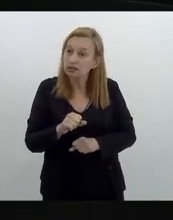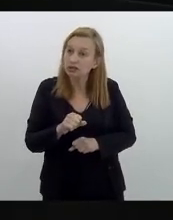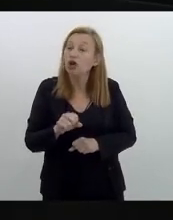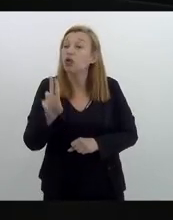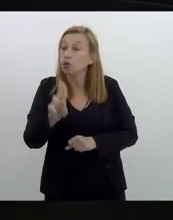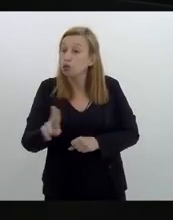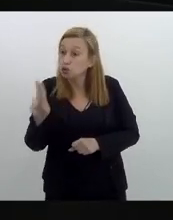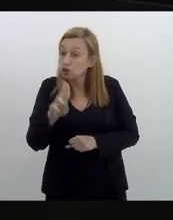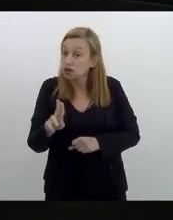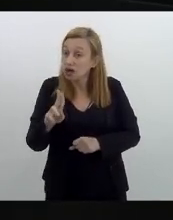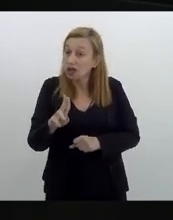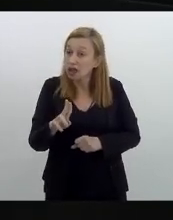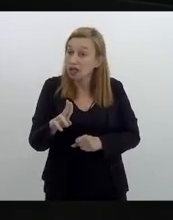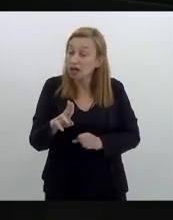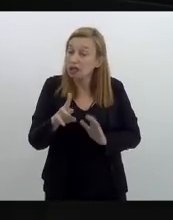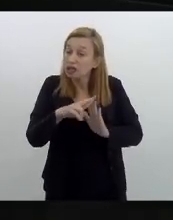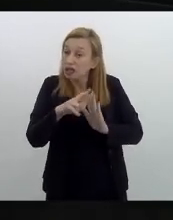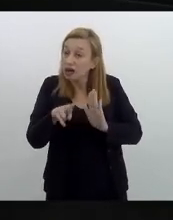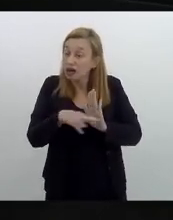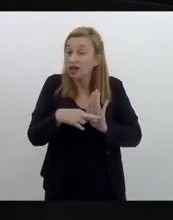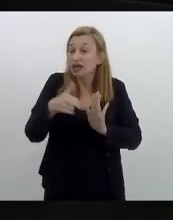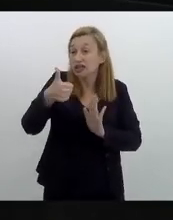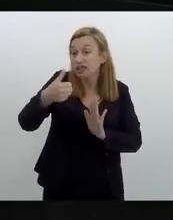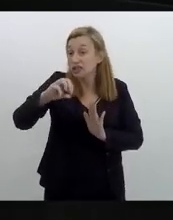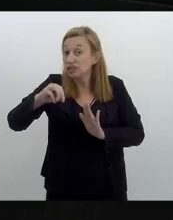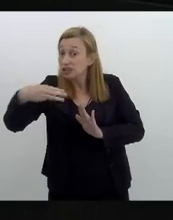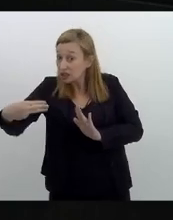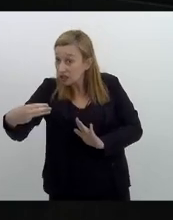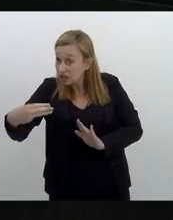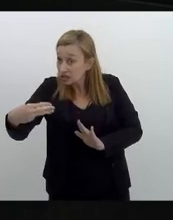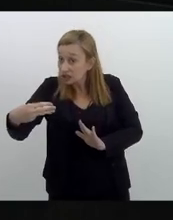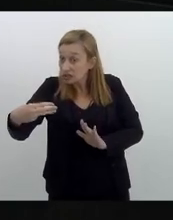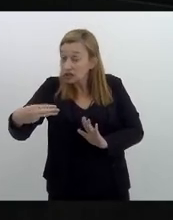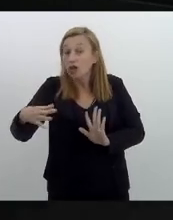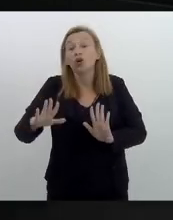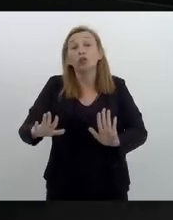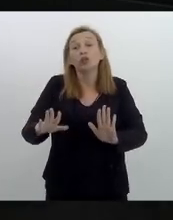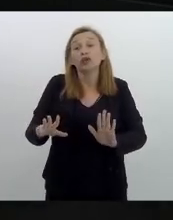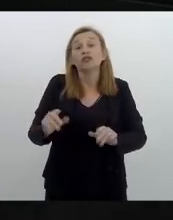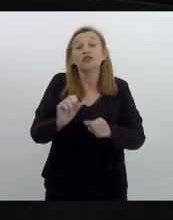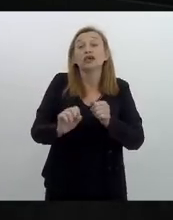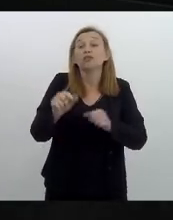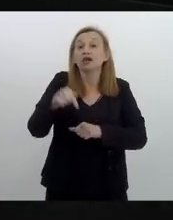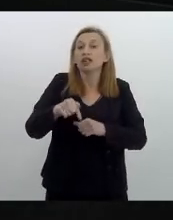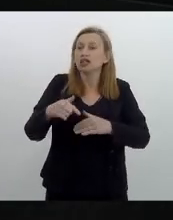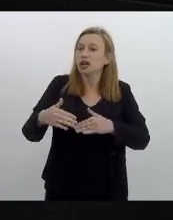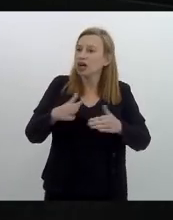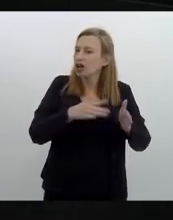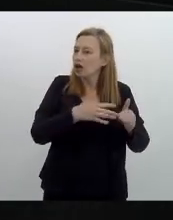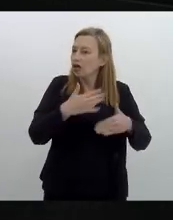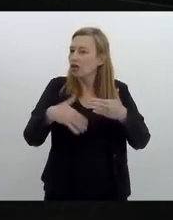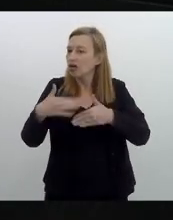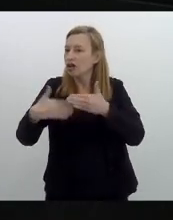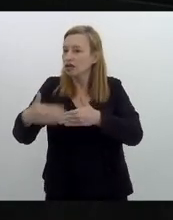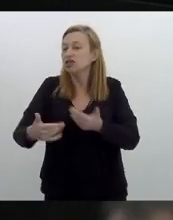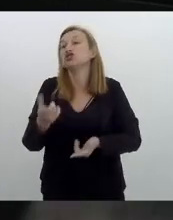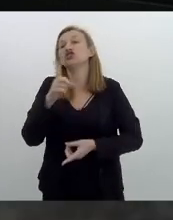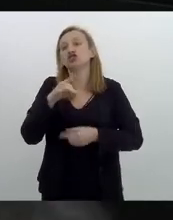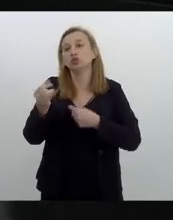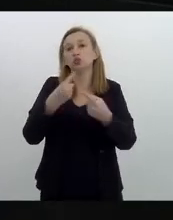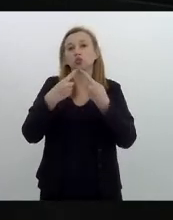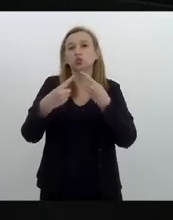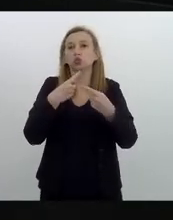Utilizar os critérios Da 103 O que foi feito Aqui ao longo Desses dias De debate Foi